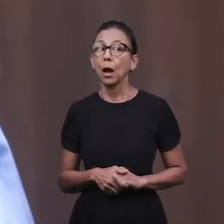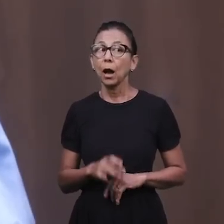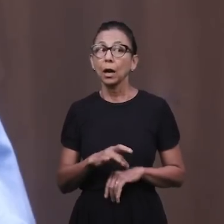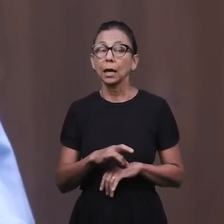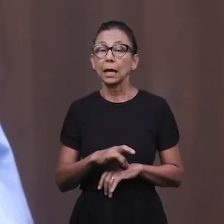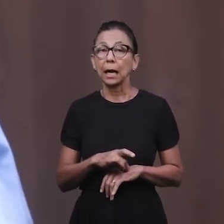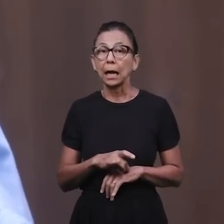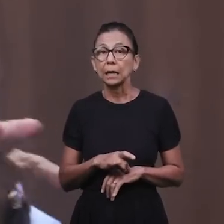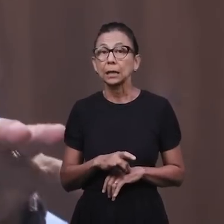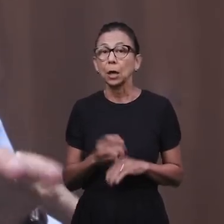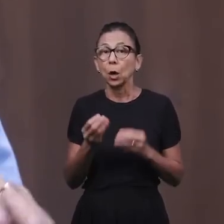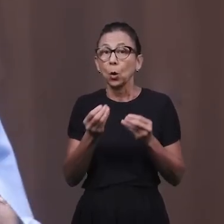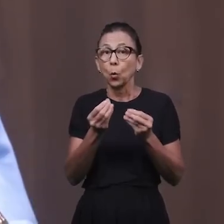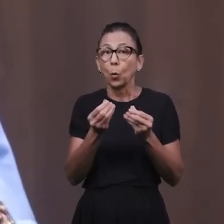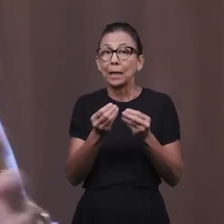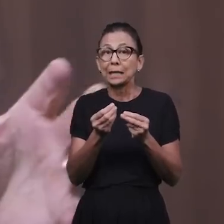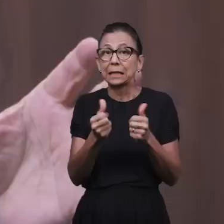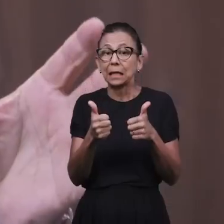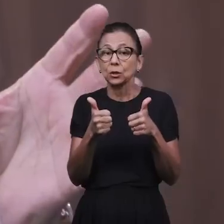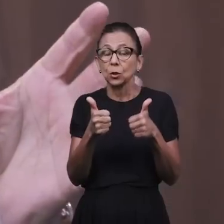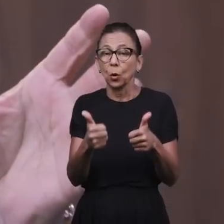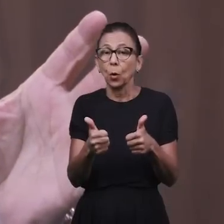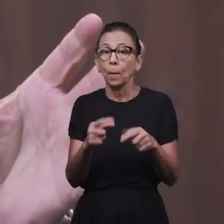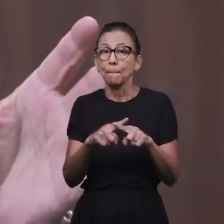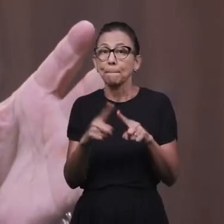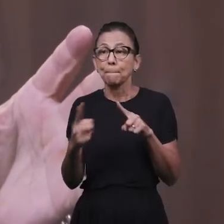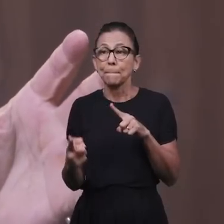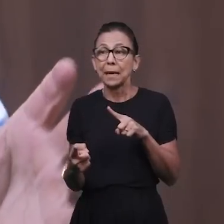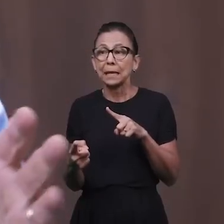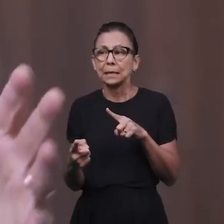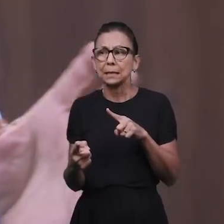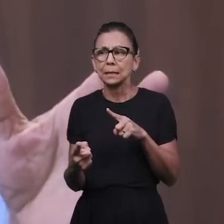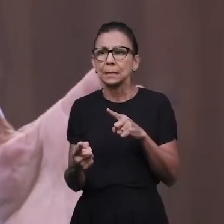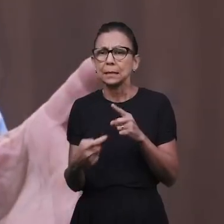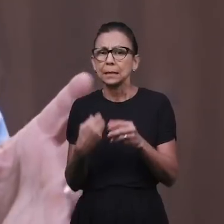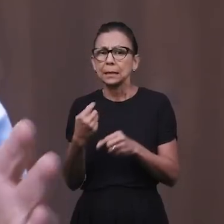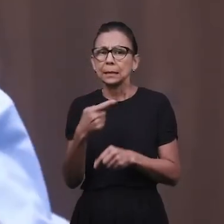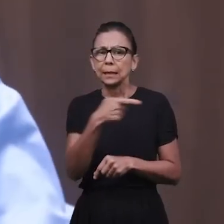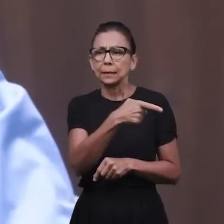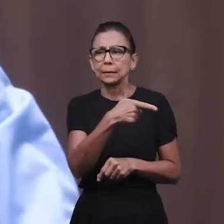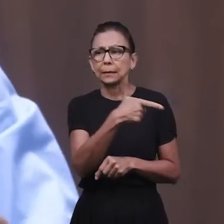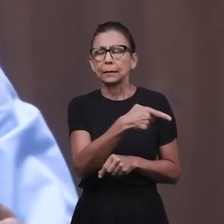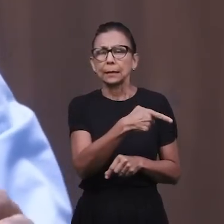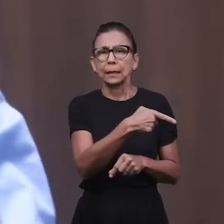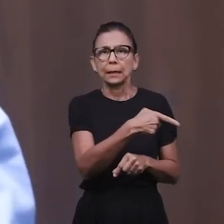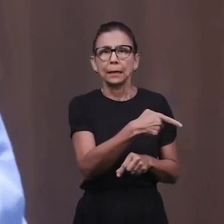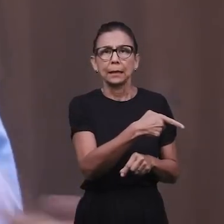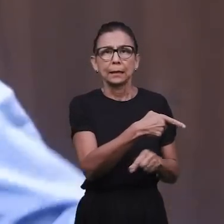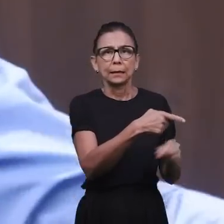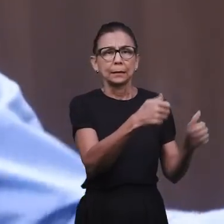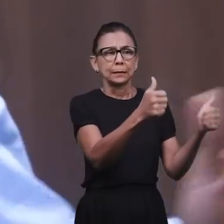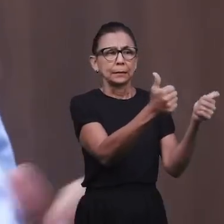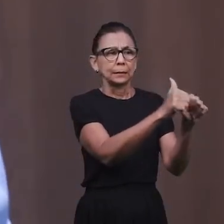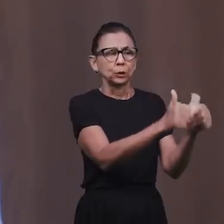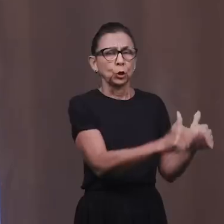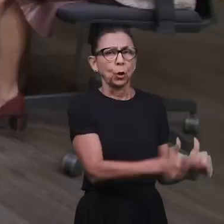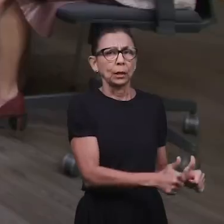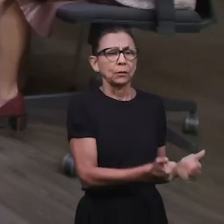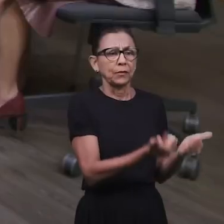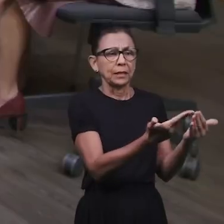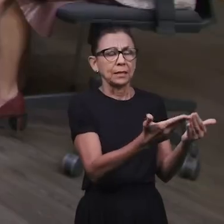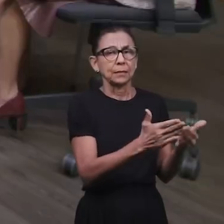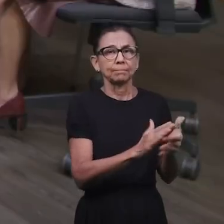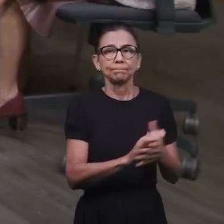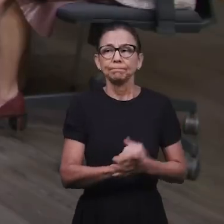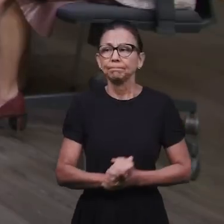Corinto? Tinha a turma que dizia assim, misericórdia, essa carne veio lá de Afrodite, eu não vou comer um negócio desse,